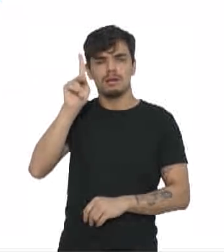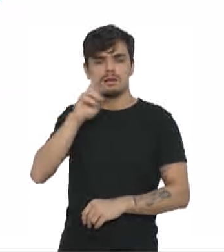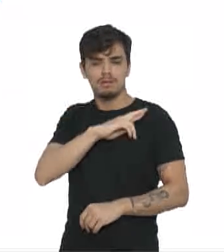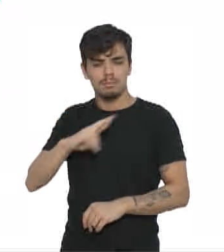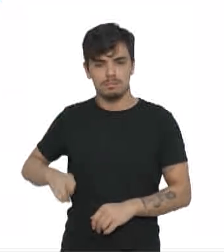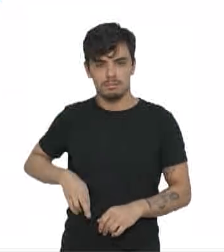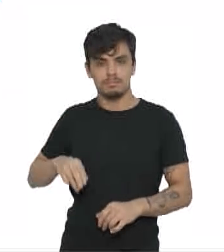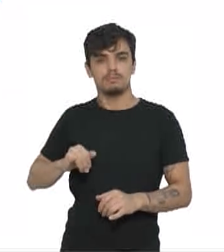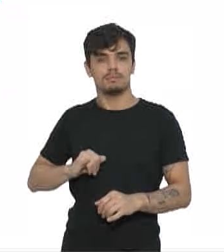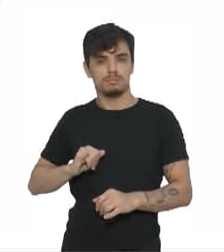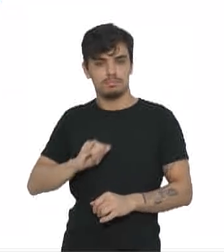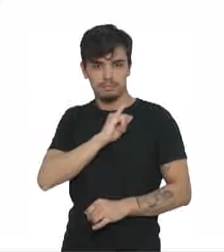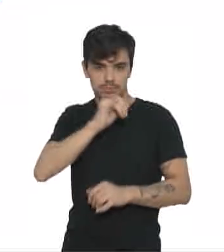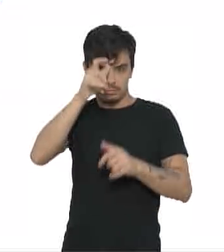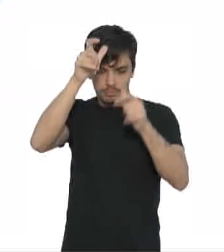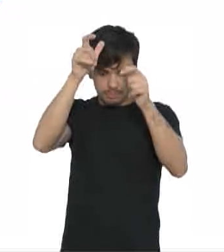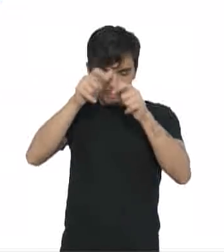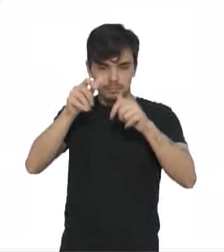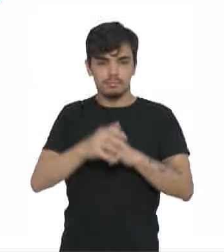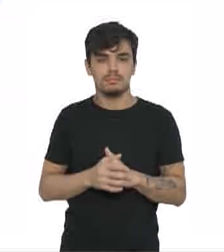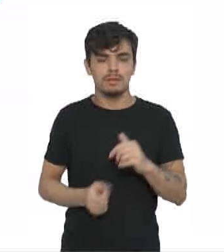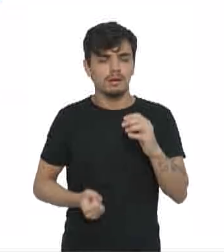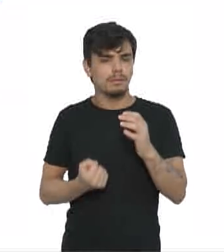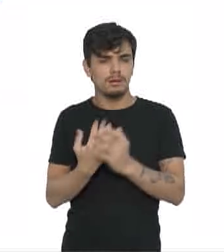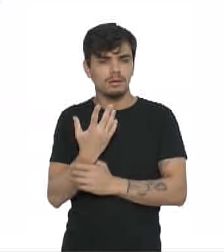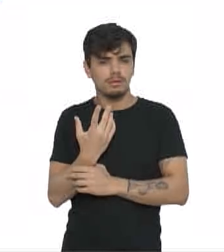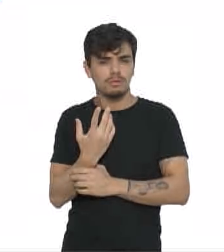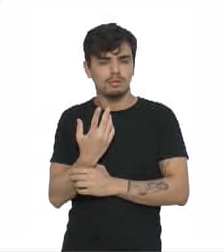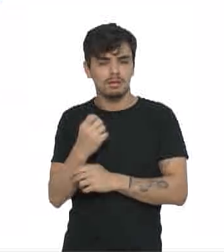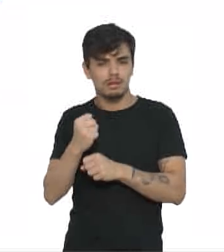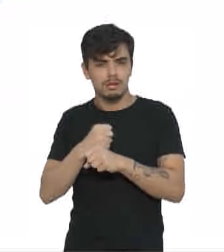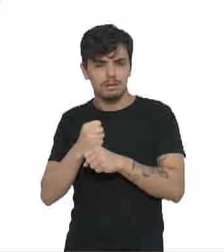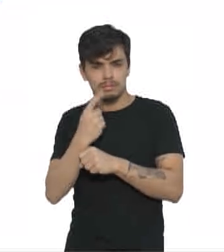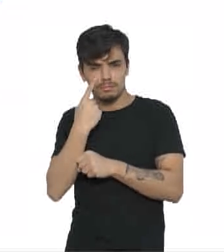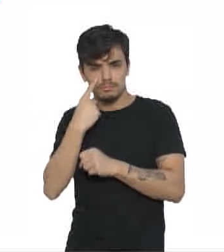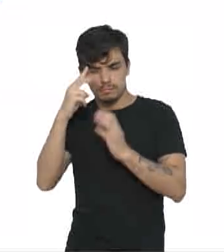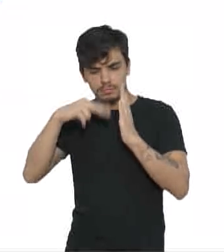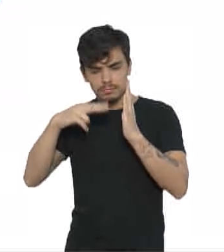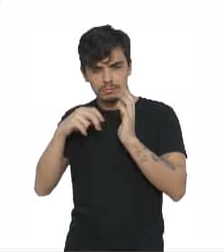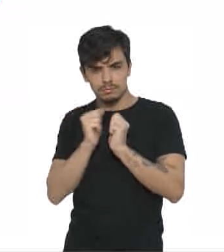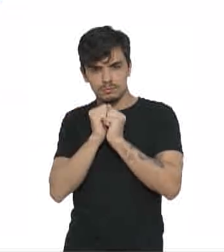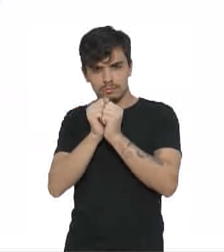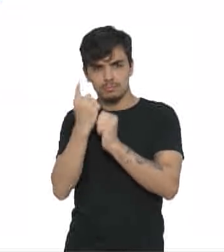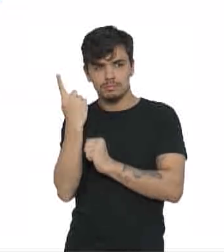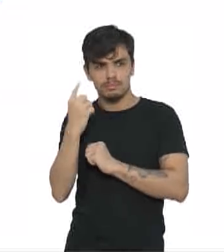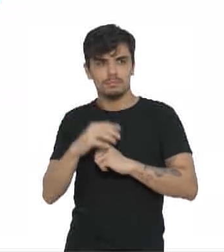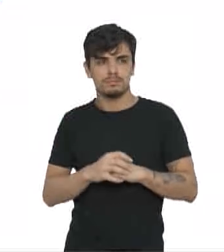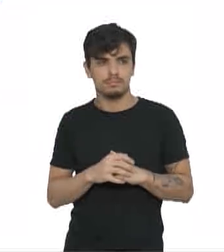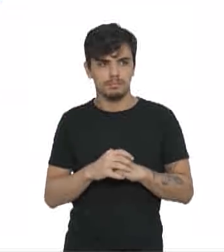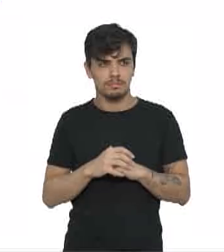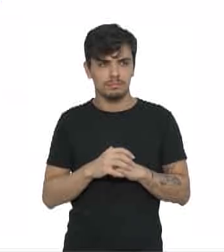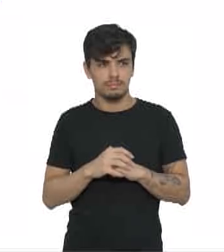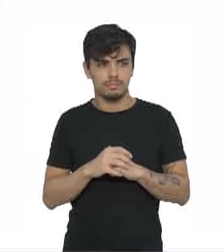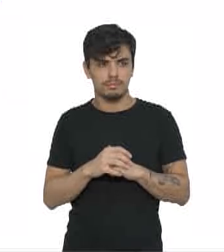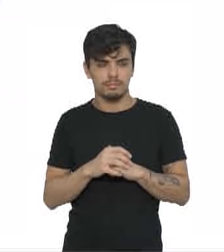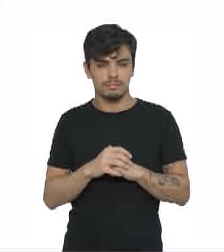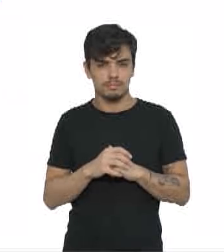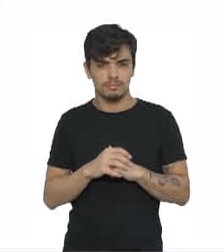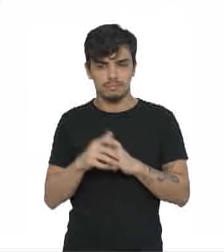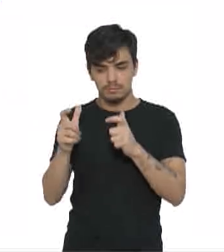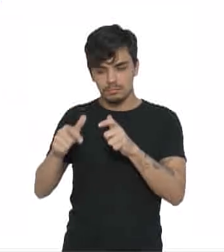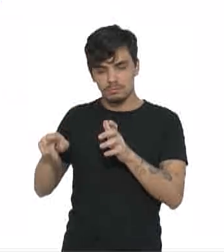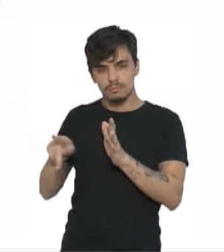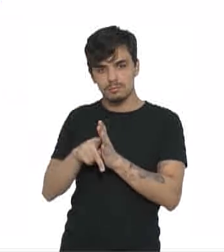ano de 411 a 585 surgiu o reino suevo, um reino germânico que existiu no noroeste da Península Ibérica, região de